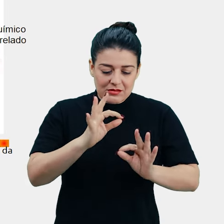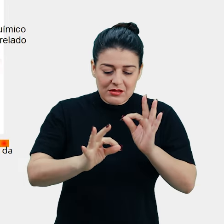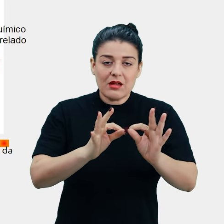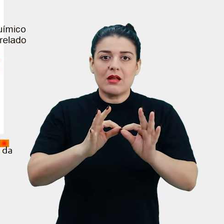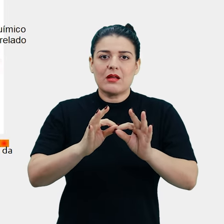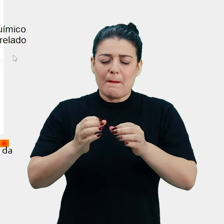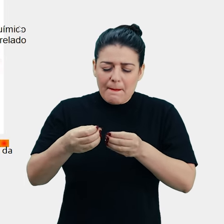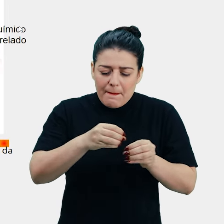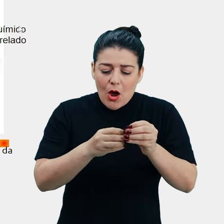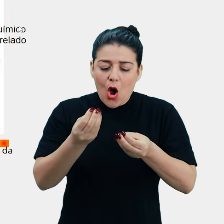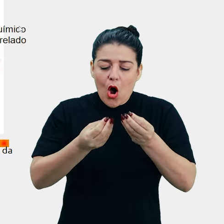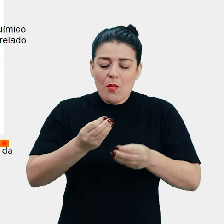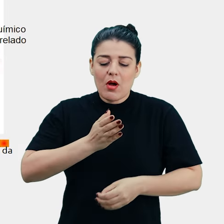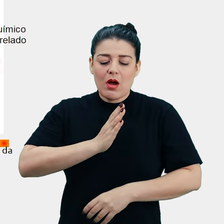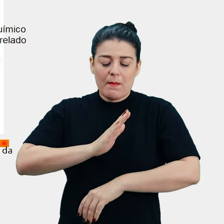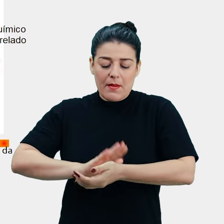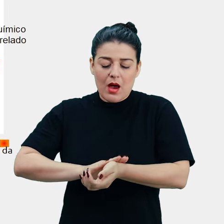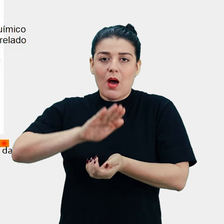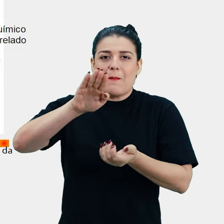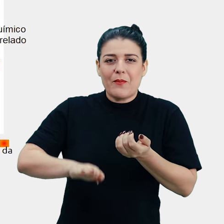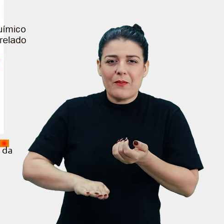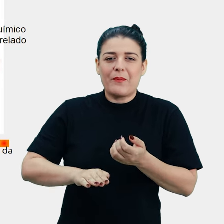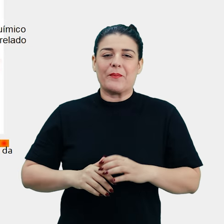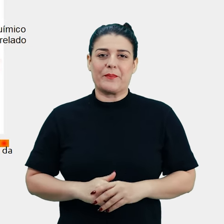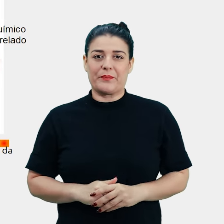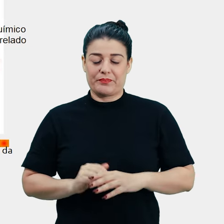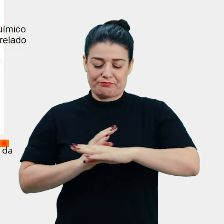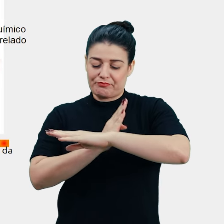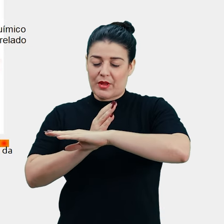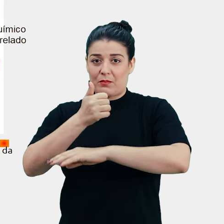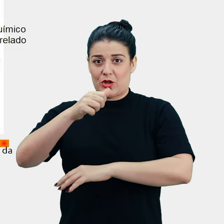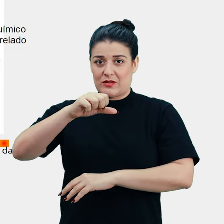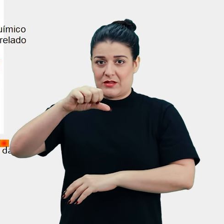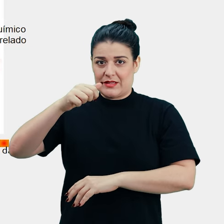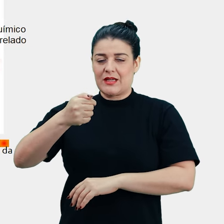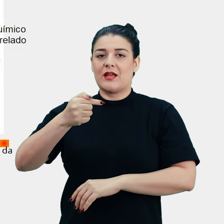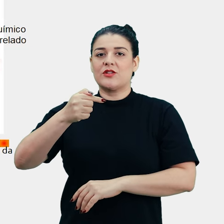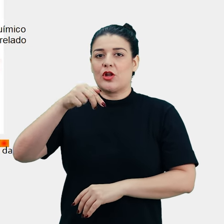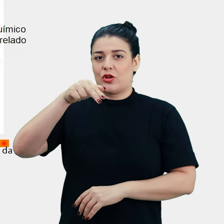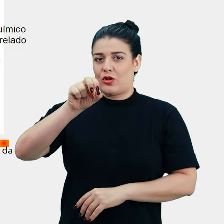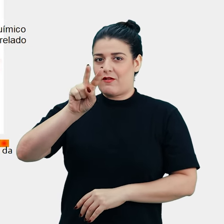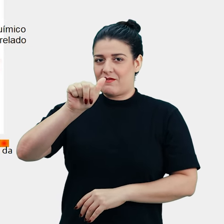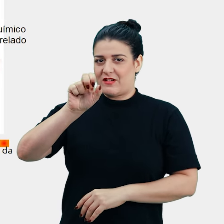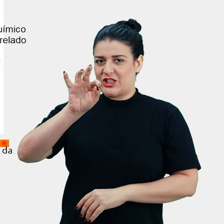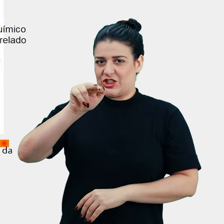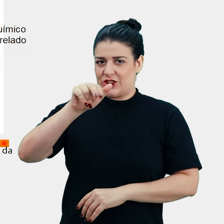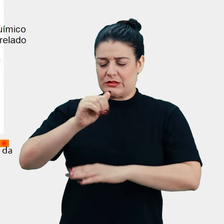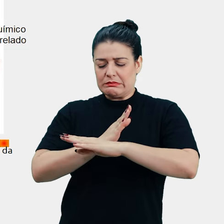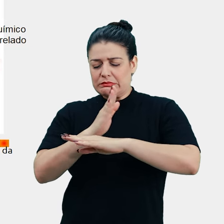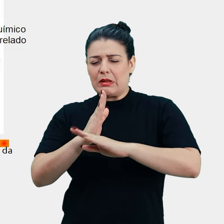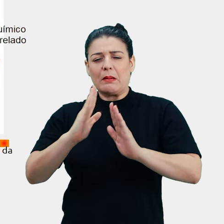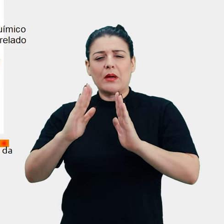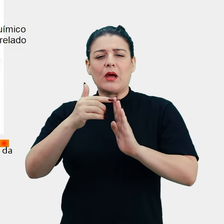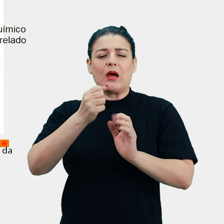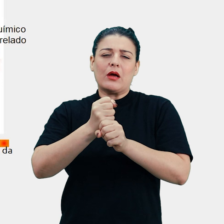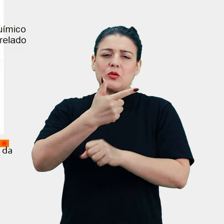molécula do captopril, tá? Em 1987 foi aprovada a lovastatina, e ali para os anos 2000,